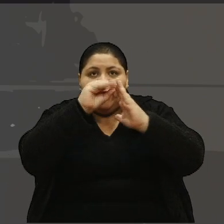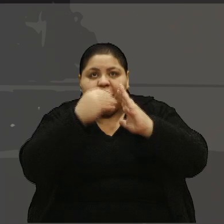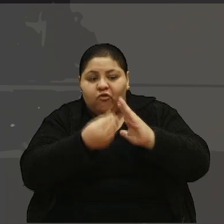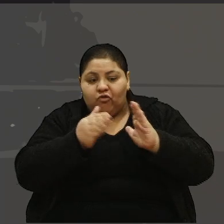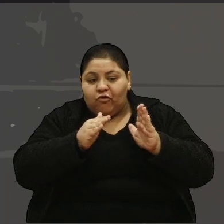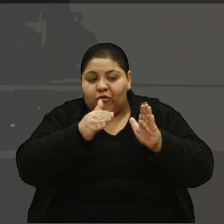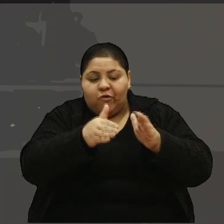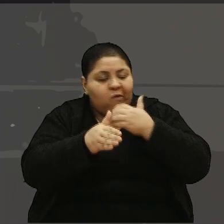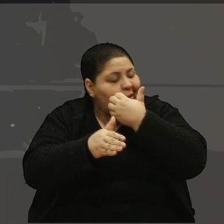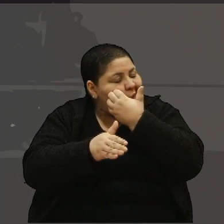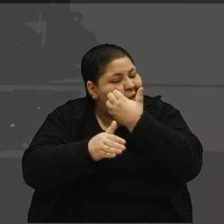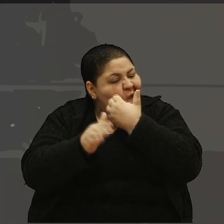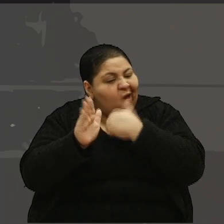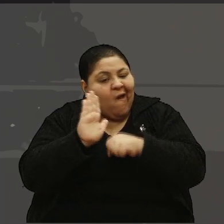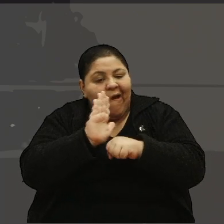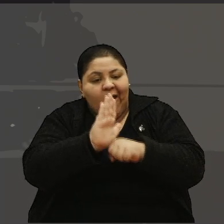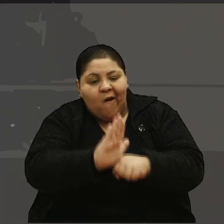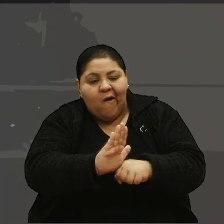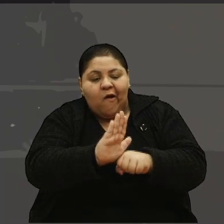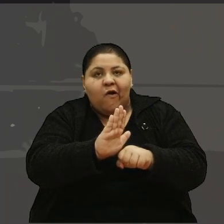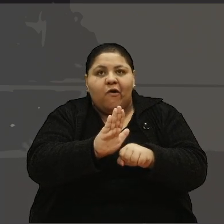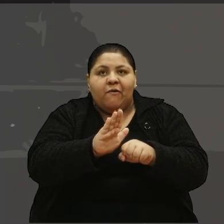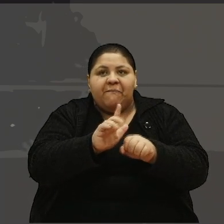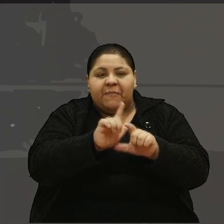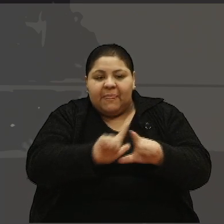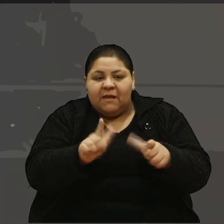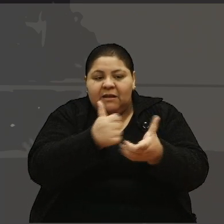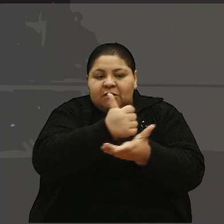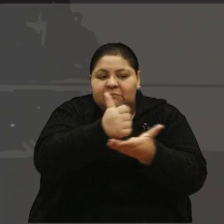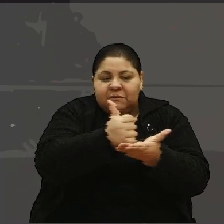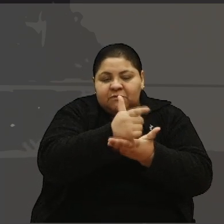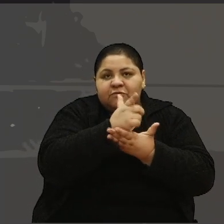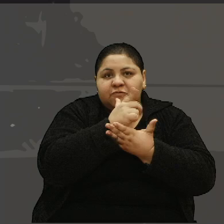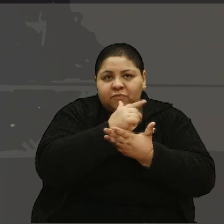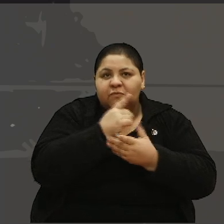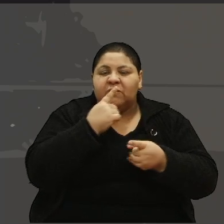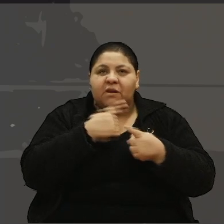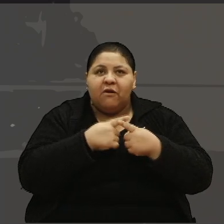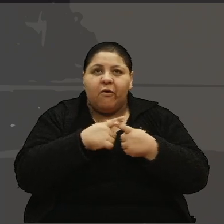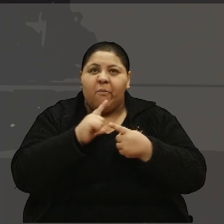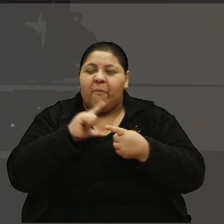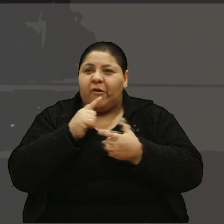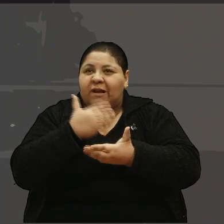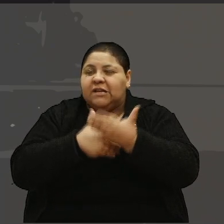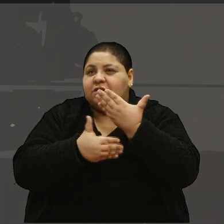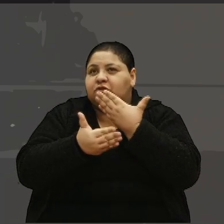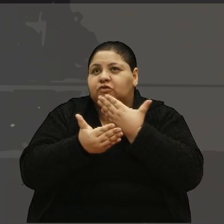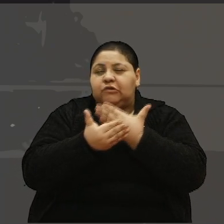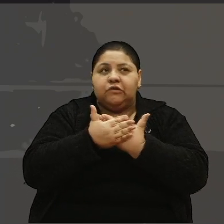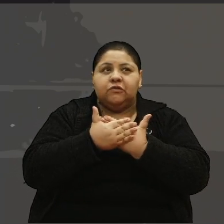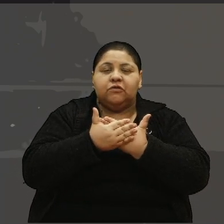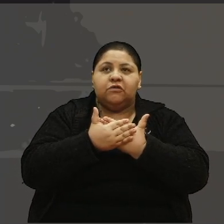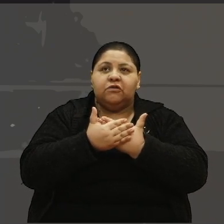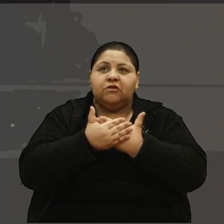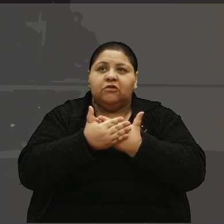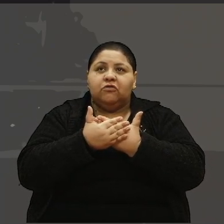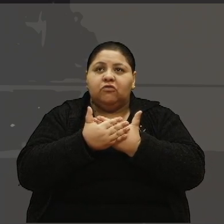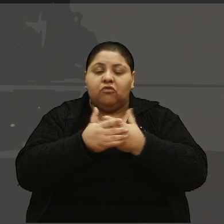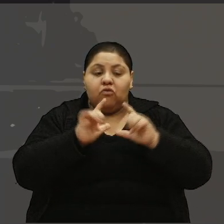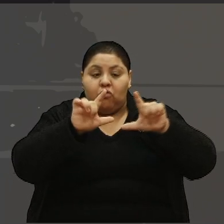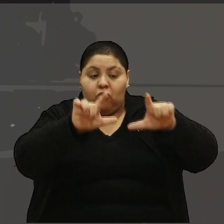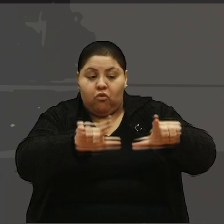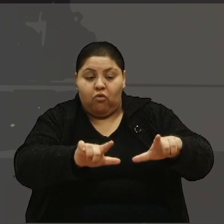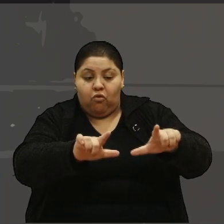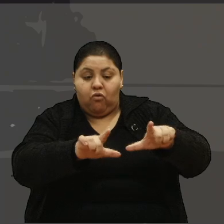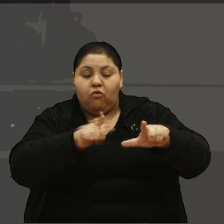focado para ajudar no saneamento básico, na questão de águas, porque tem toda uma rede de esgoto